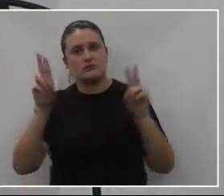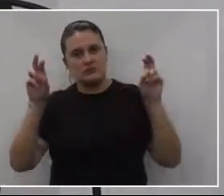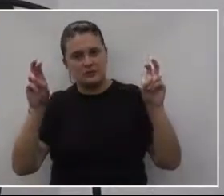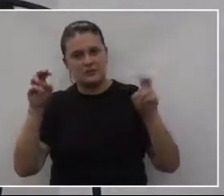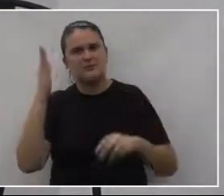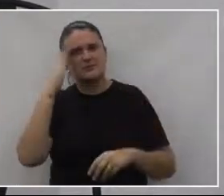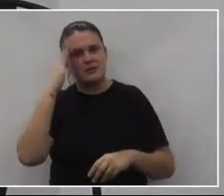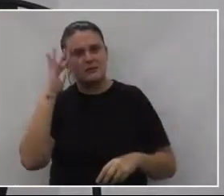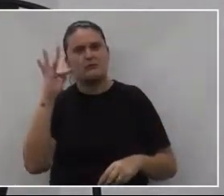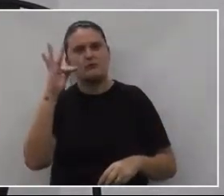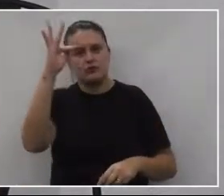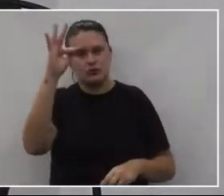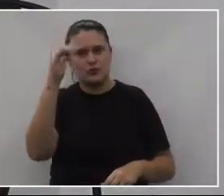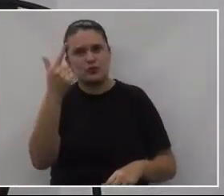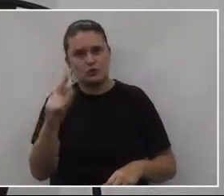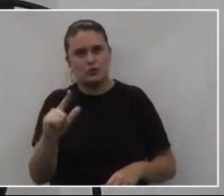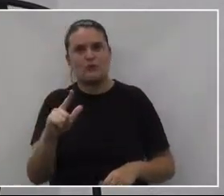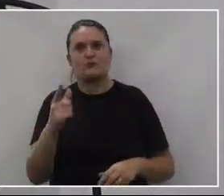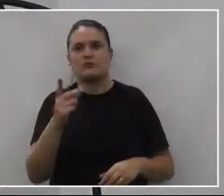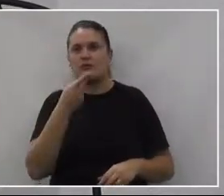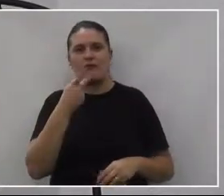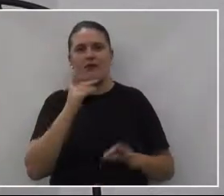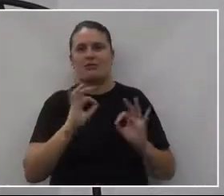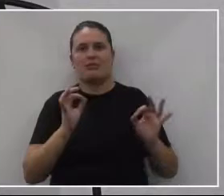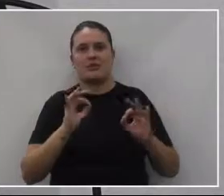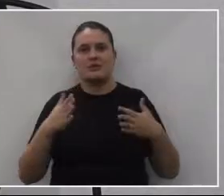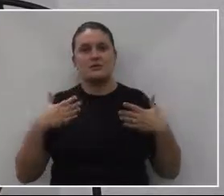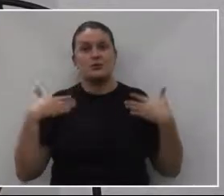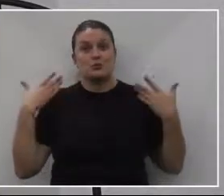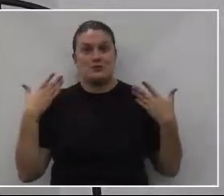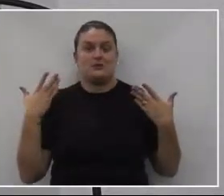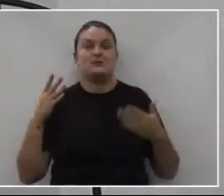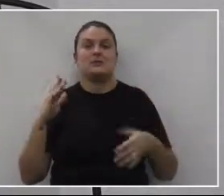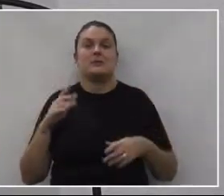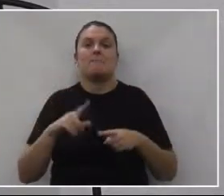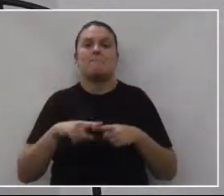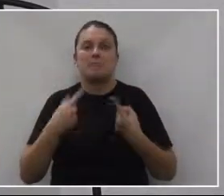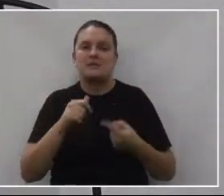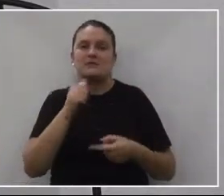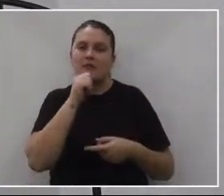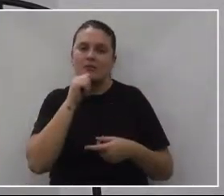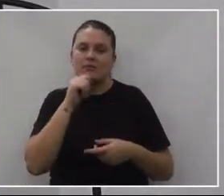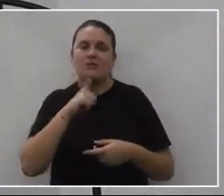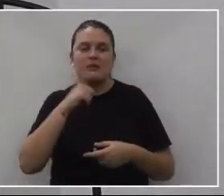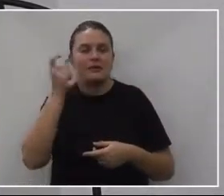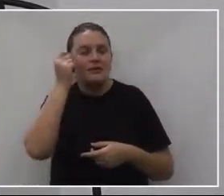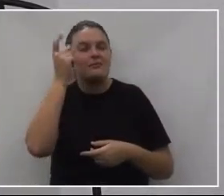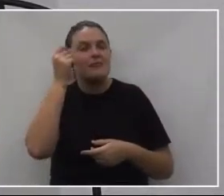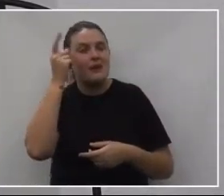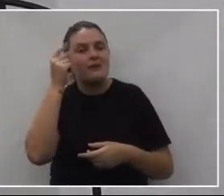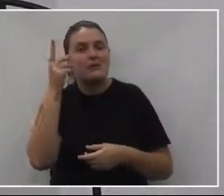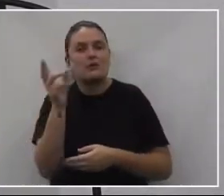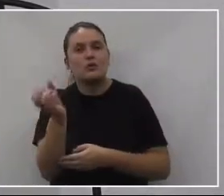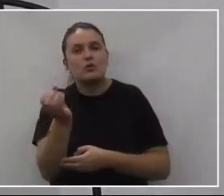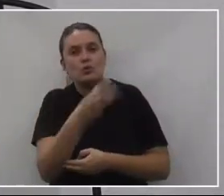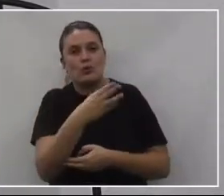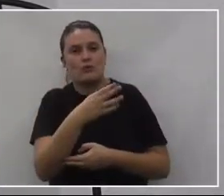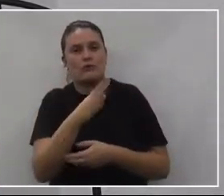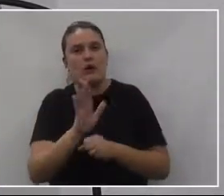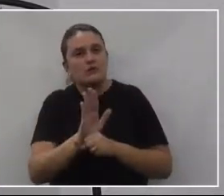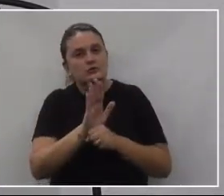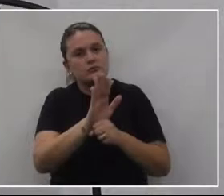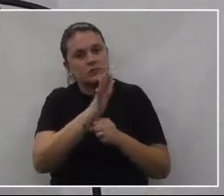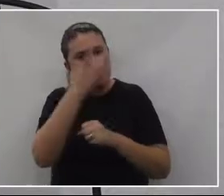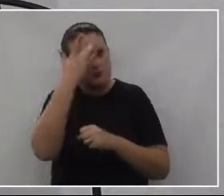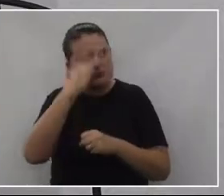coisas pela frente, não vou quebrar nenhuma surpresa aí, né? Mas tem mais coisas aí sendo engatilhadas aí que vão ajudar as pessoas. É para isso que